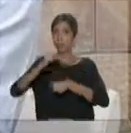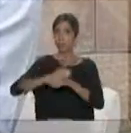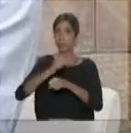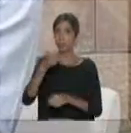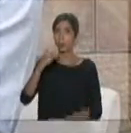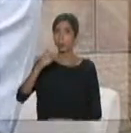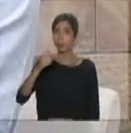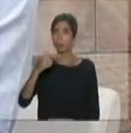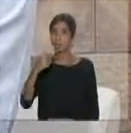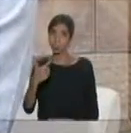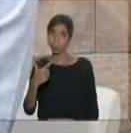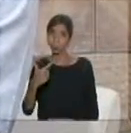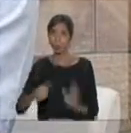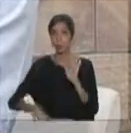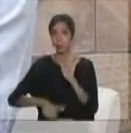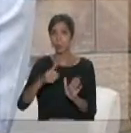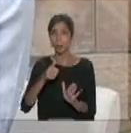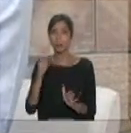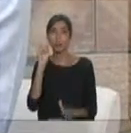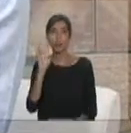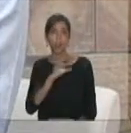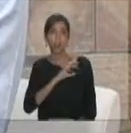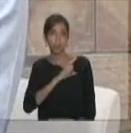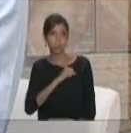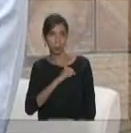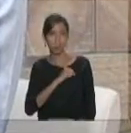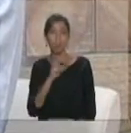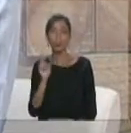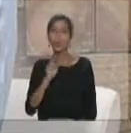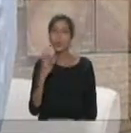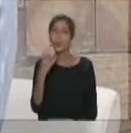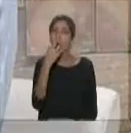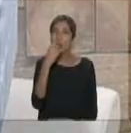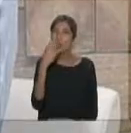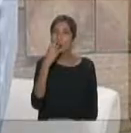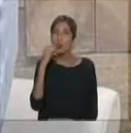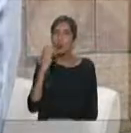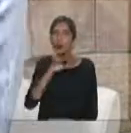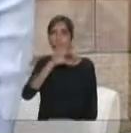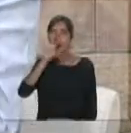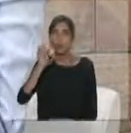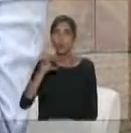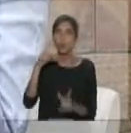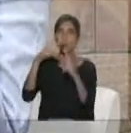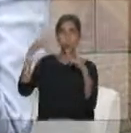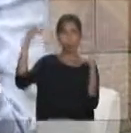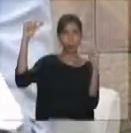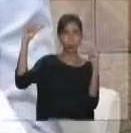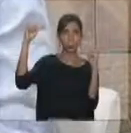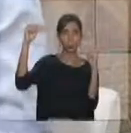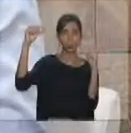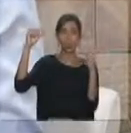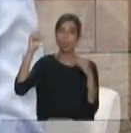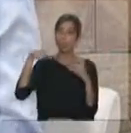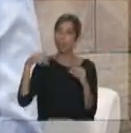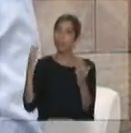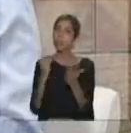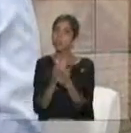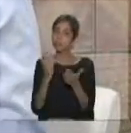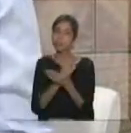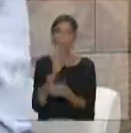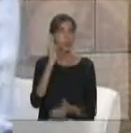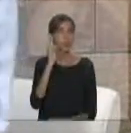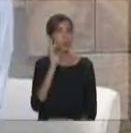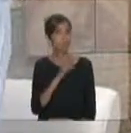escreve seu primeiro romance, eu vou ler o nome para não errar, se chama Um Cão uivando para a Lua, tá certo? Certo. Que já é, como eu disse, um